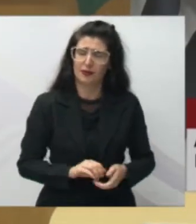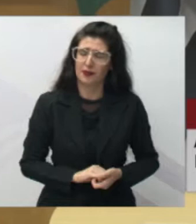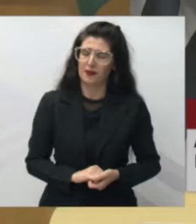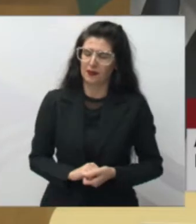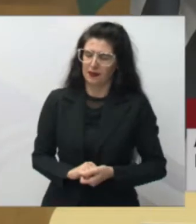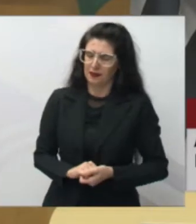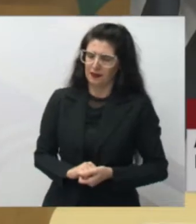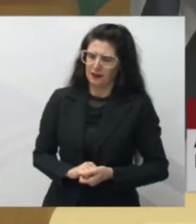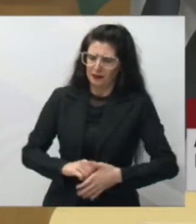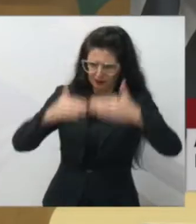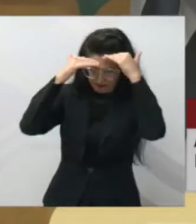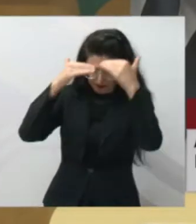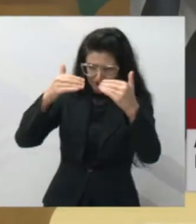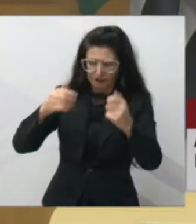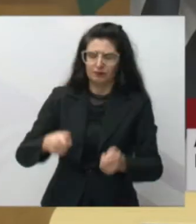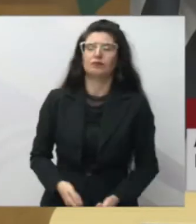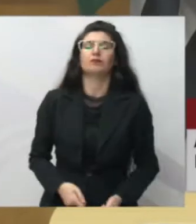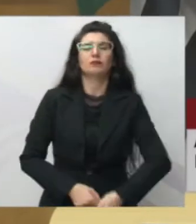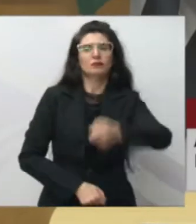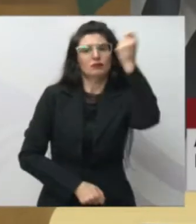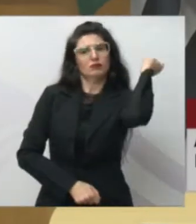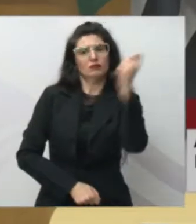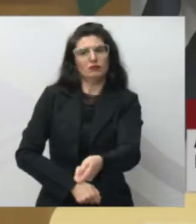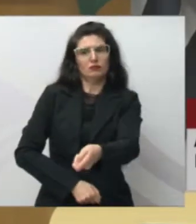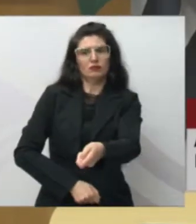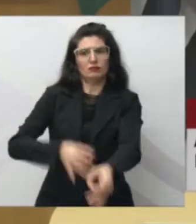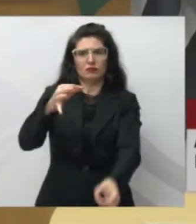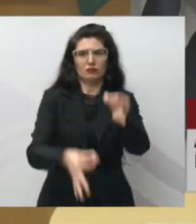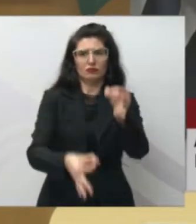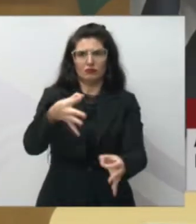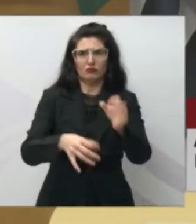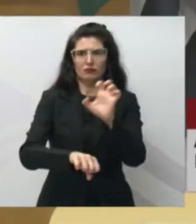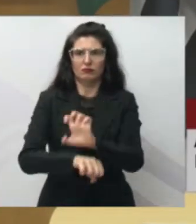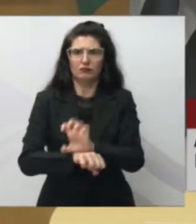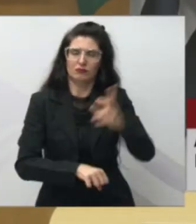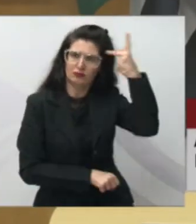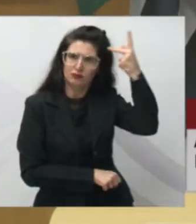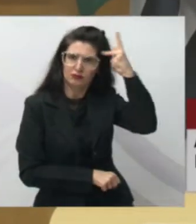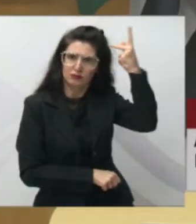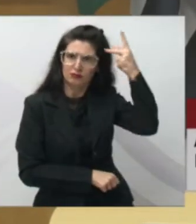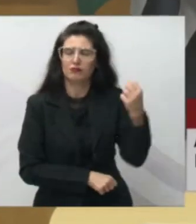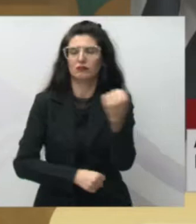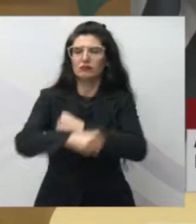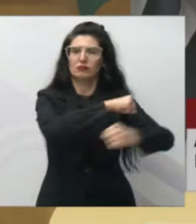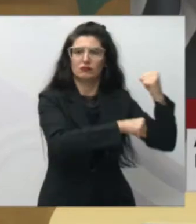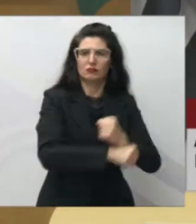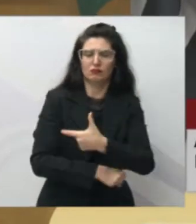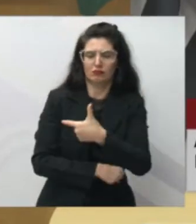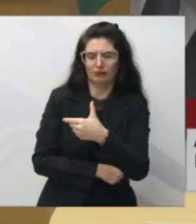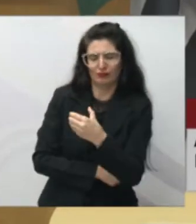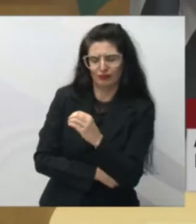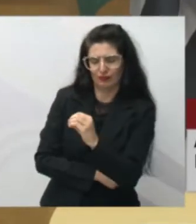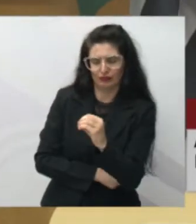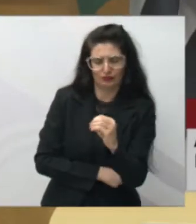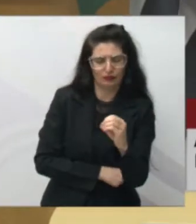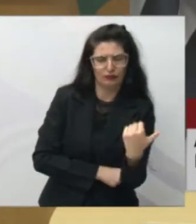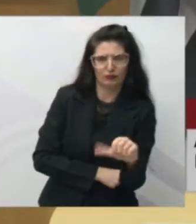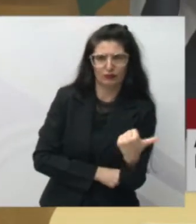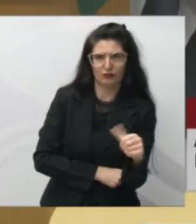determinações do Tribunal de Contas do Estado de São Paulo, o qual, desde 2011, vem